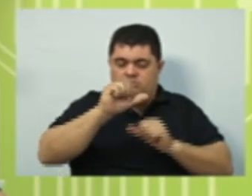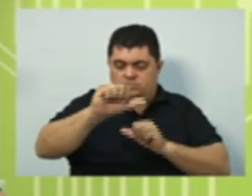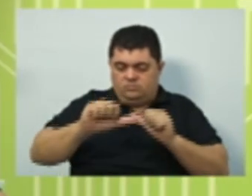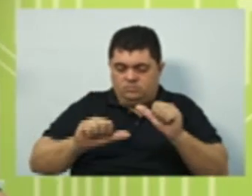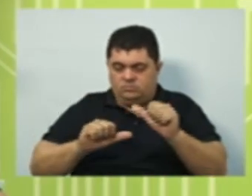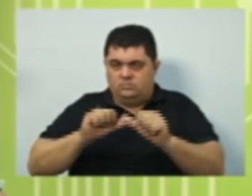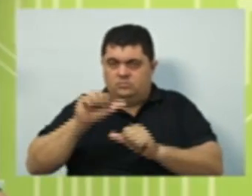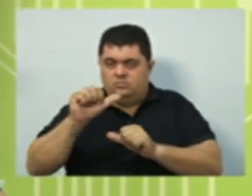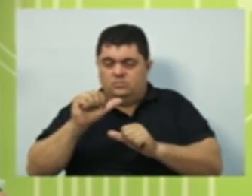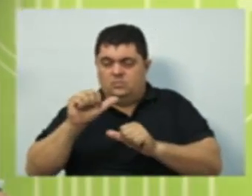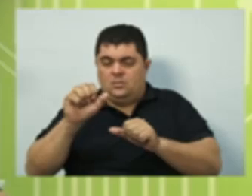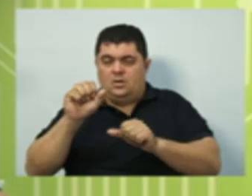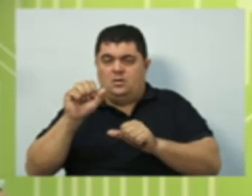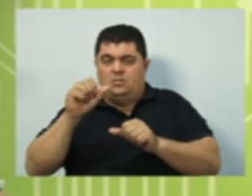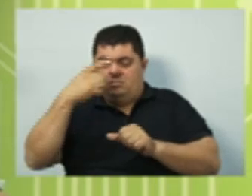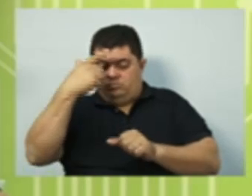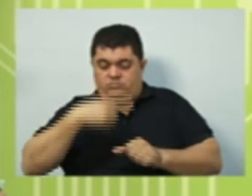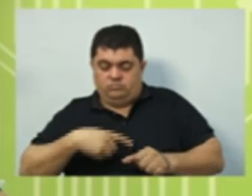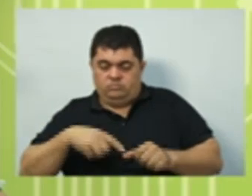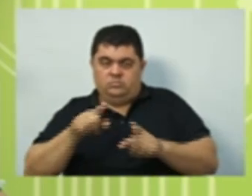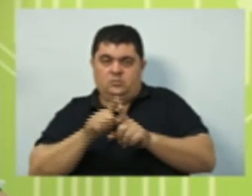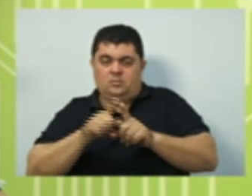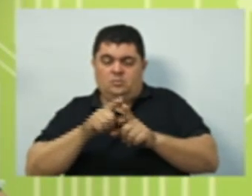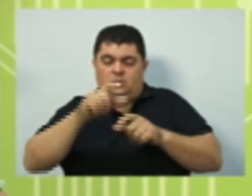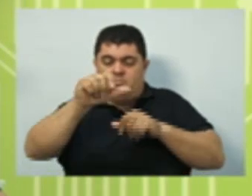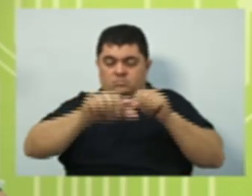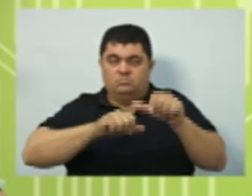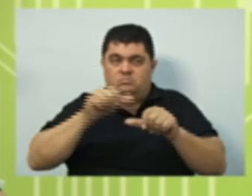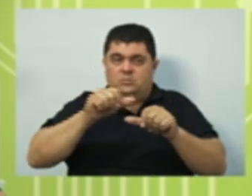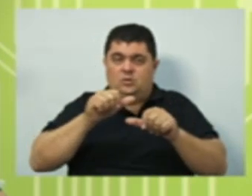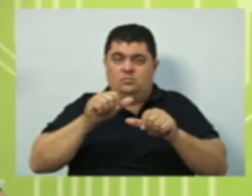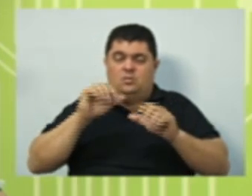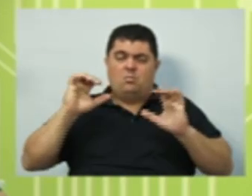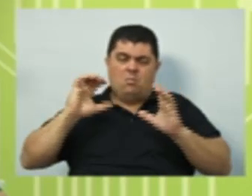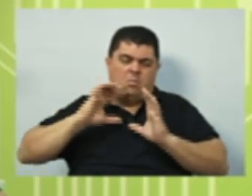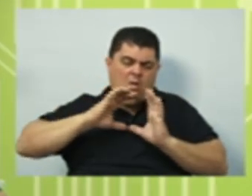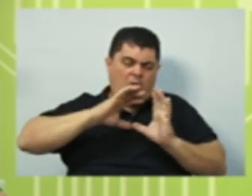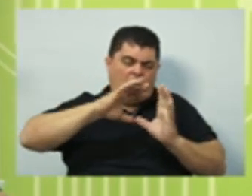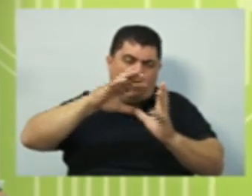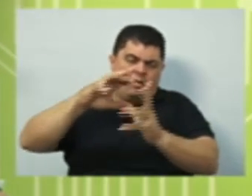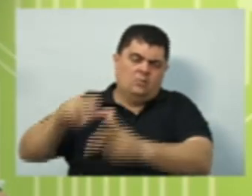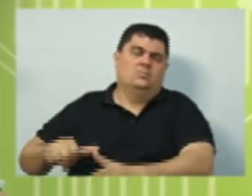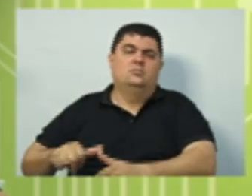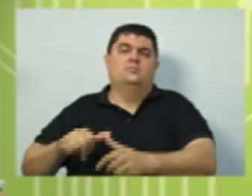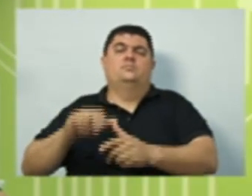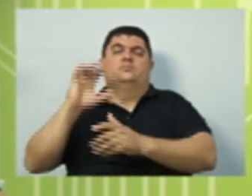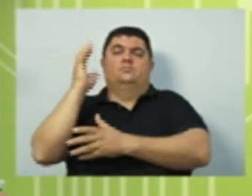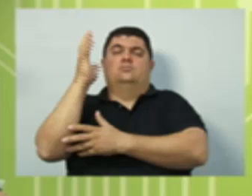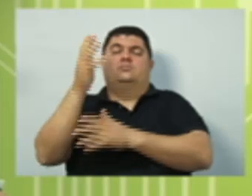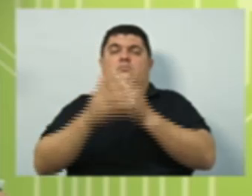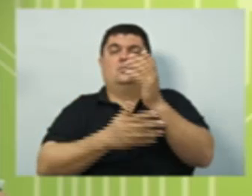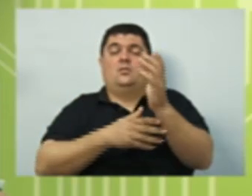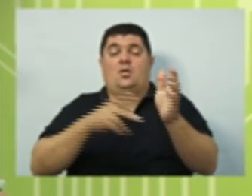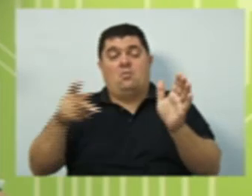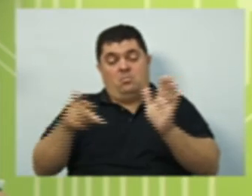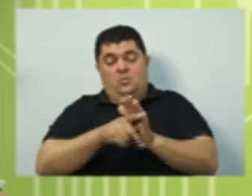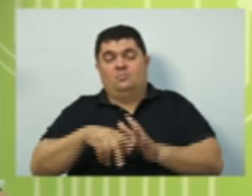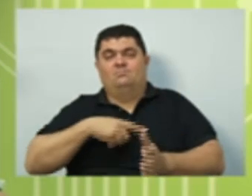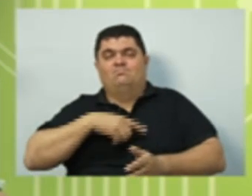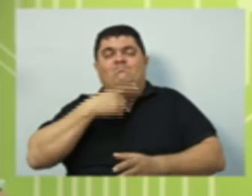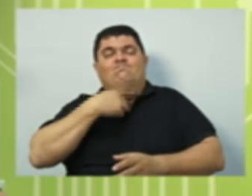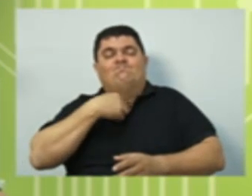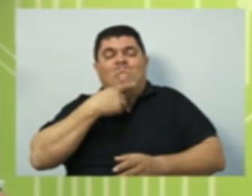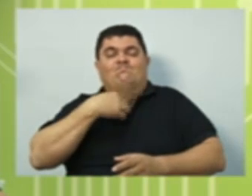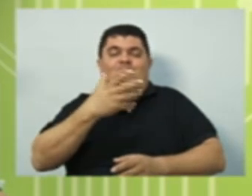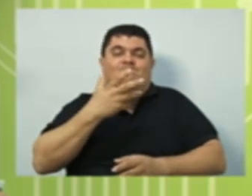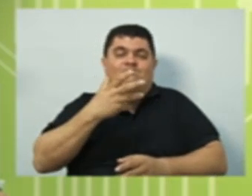transforma a si mesmo e transforma o mundo da natureza. Por isso ele se realiza, ele